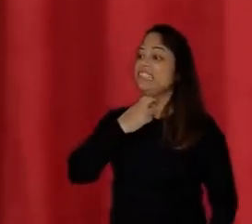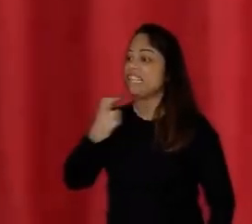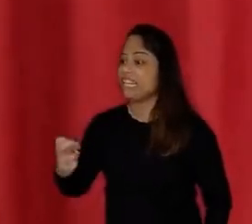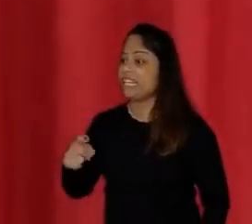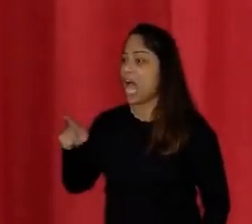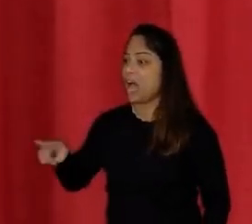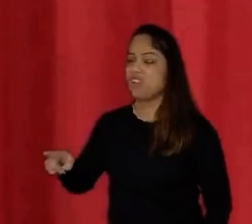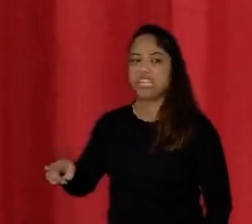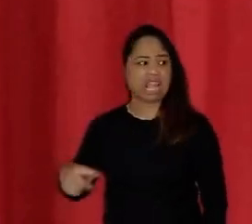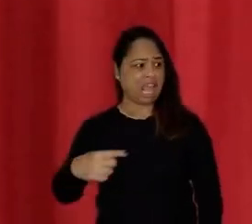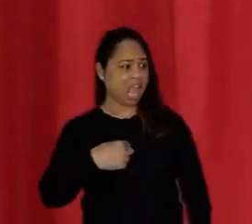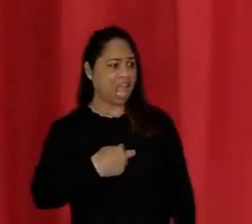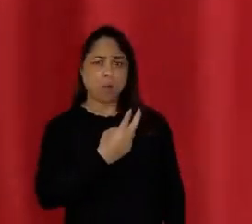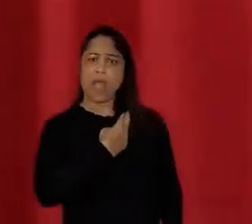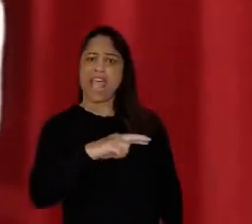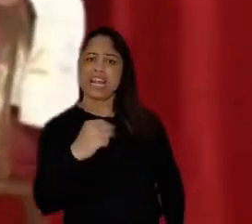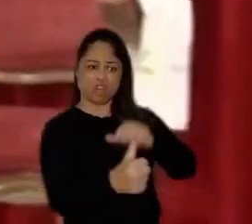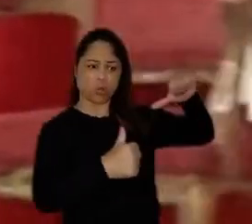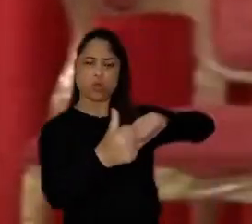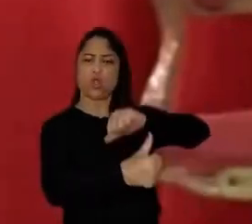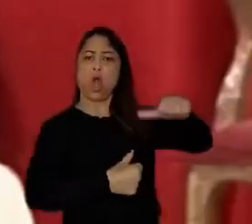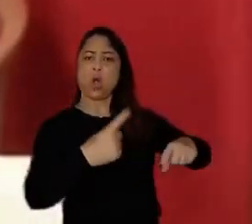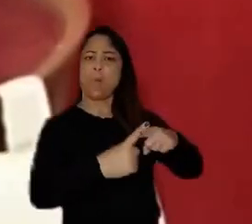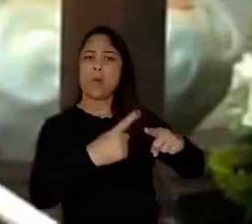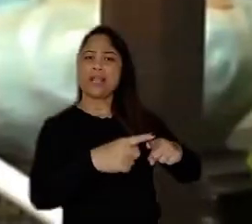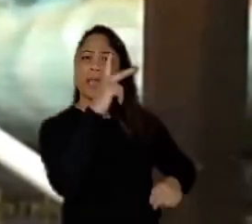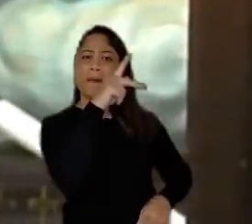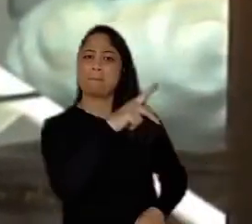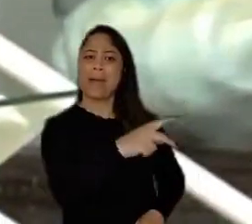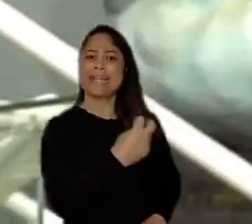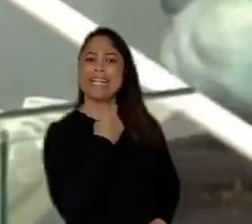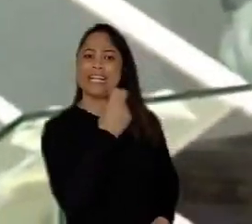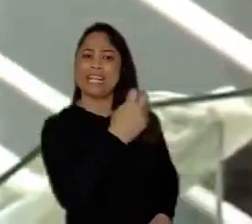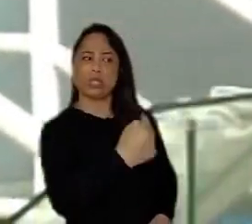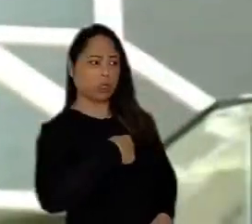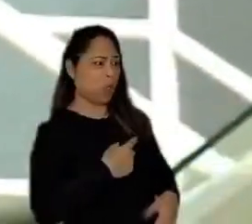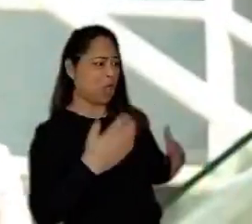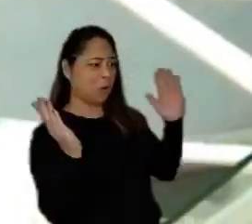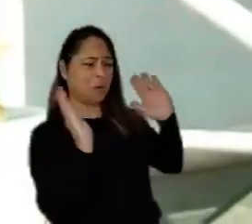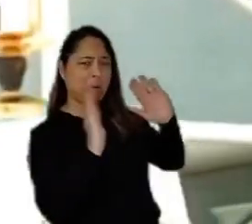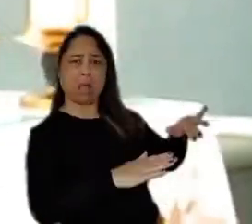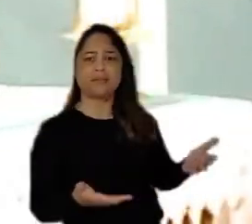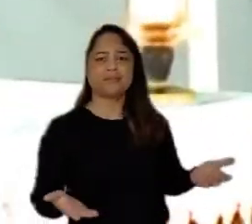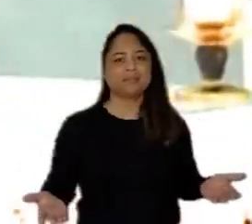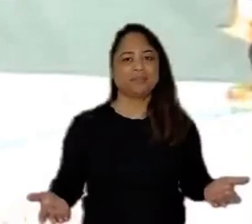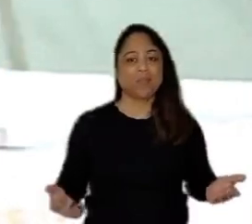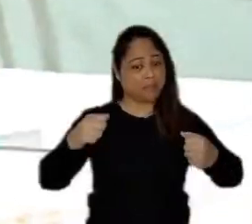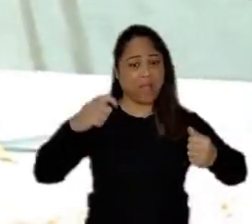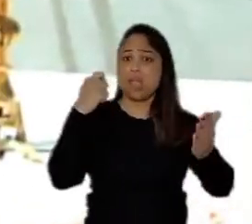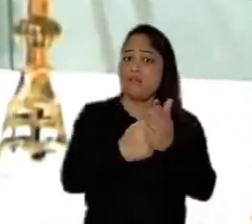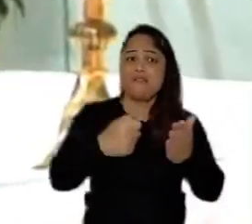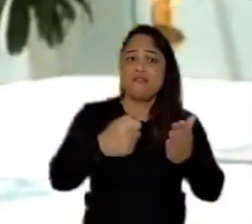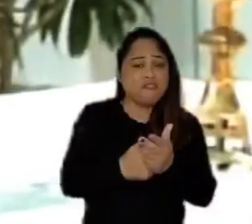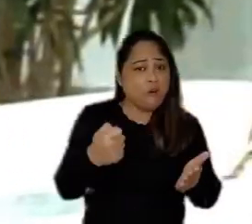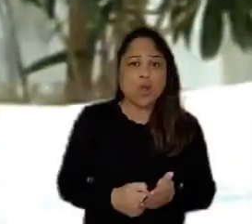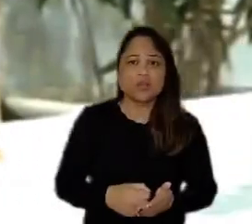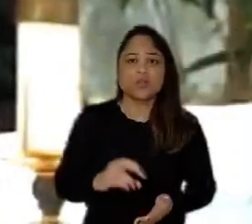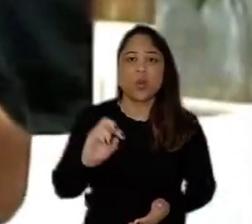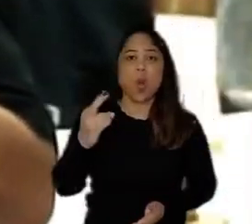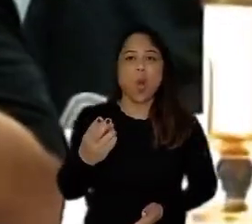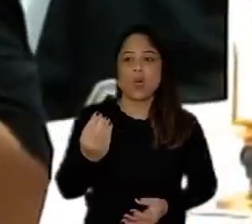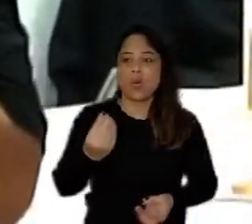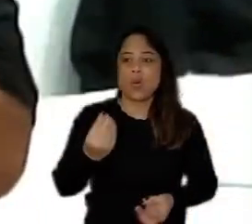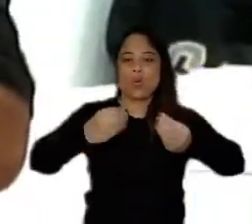Fecha a sua cara. Alguns têm a cara ruim por natureza, de máscara ficou pior. Diga para quem está do seu lado, sem esforço não tem vitória. Sem esforço não